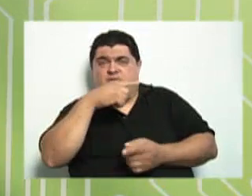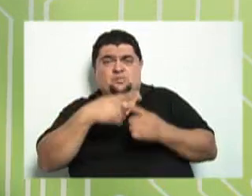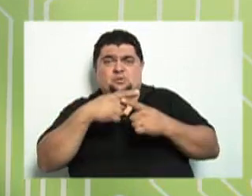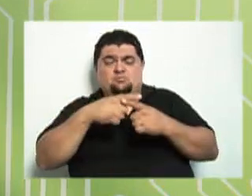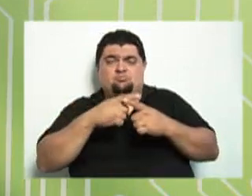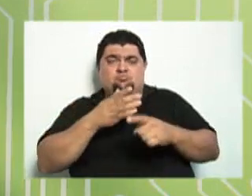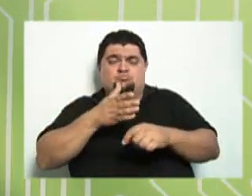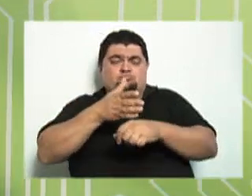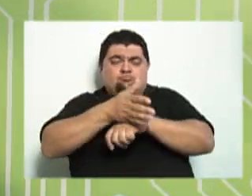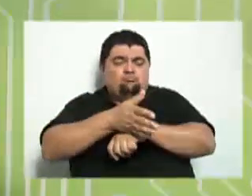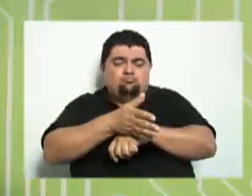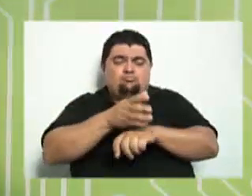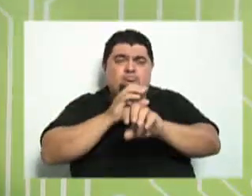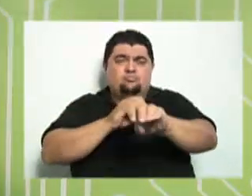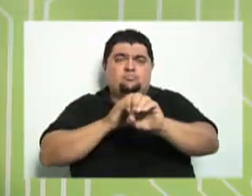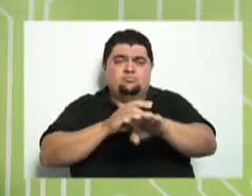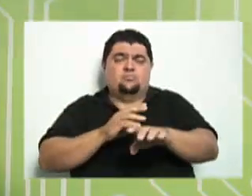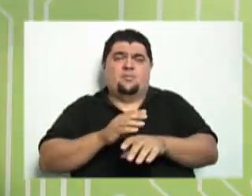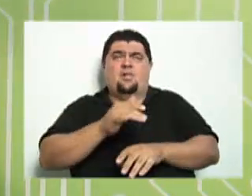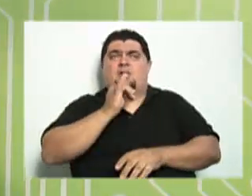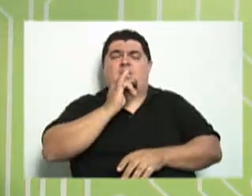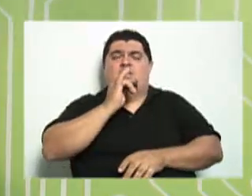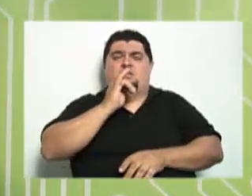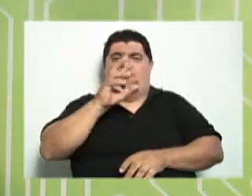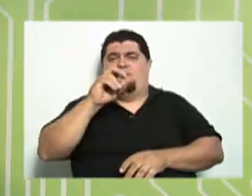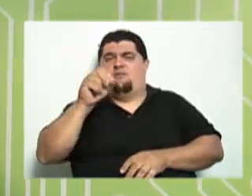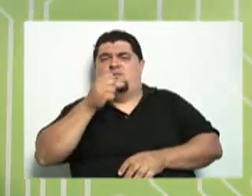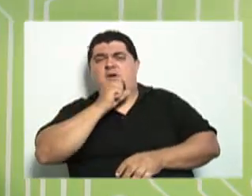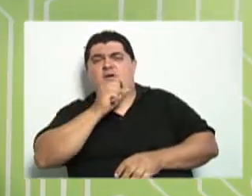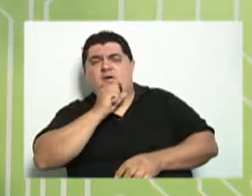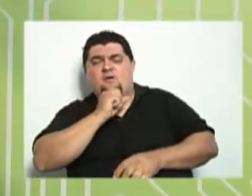uma educação. Imagina se os seus avós